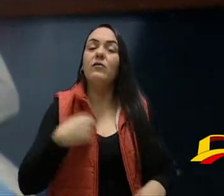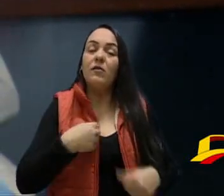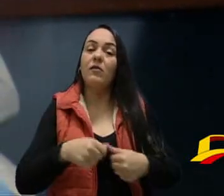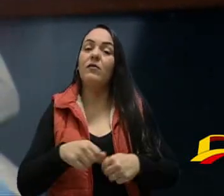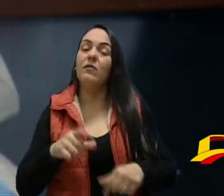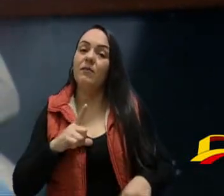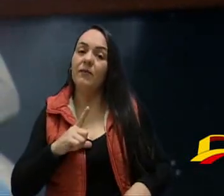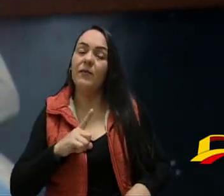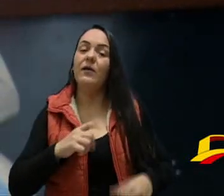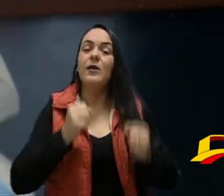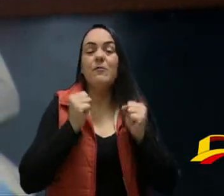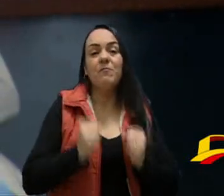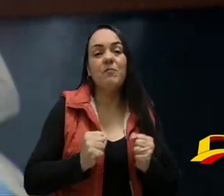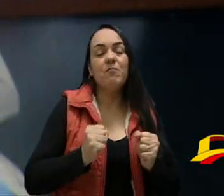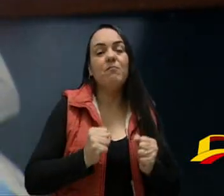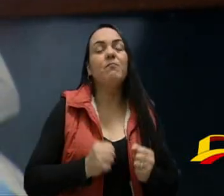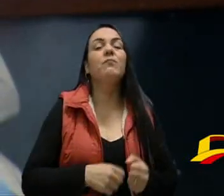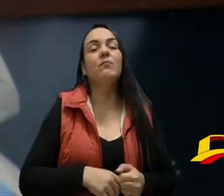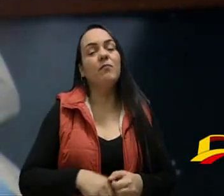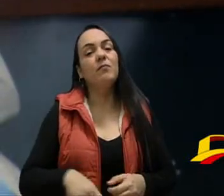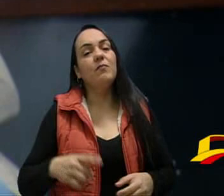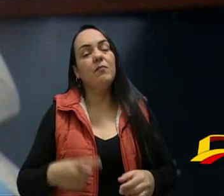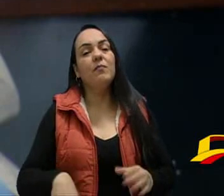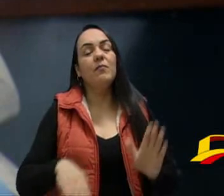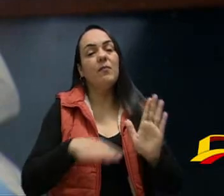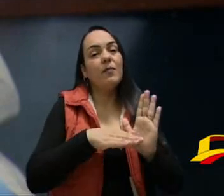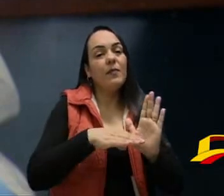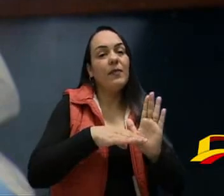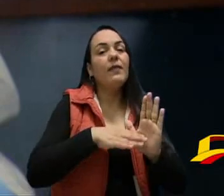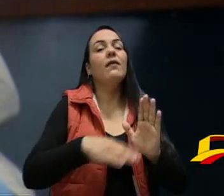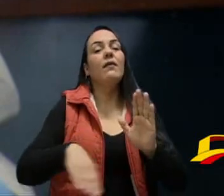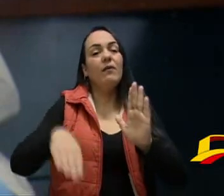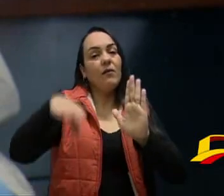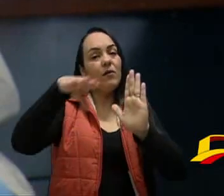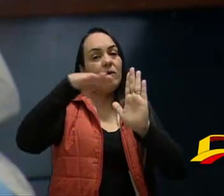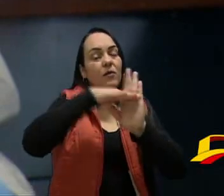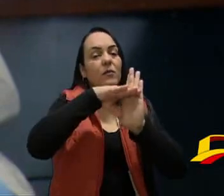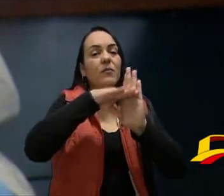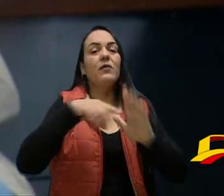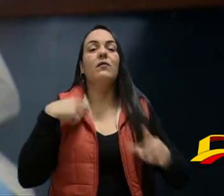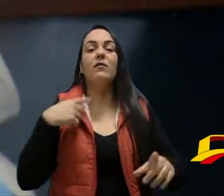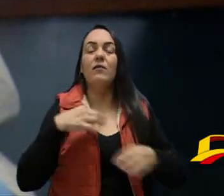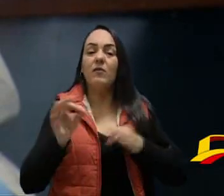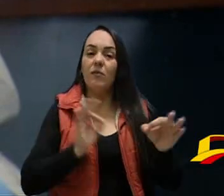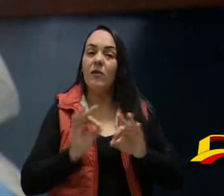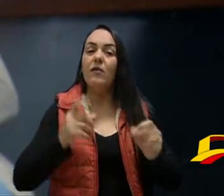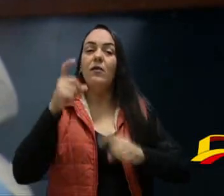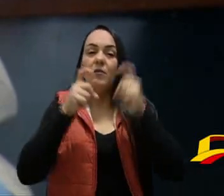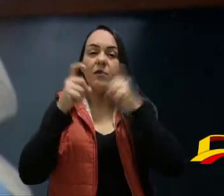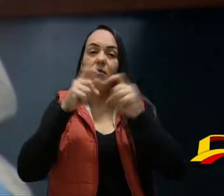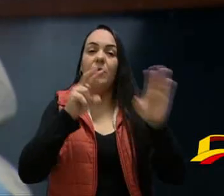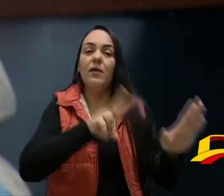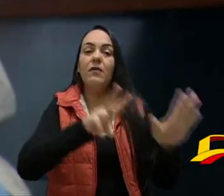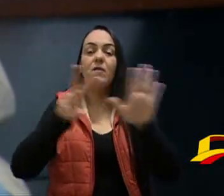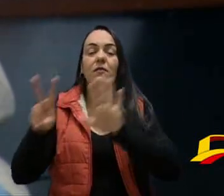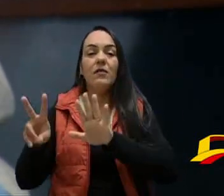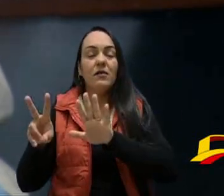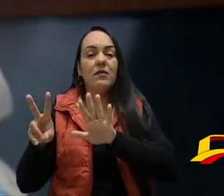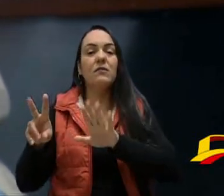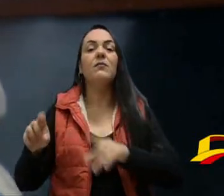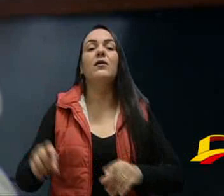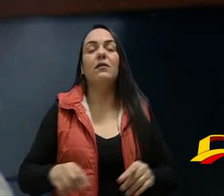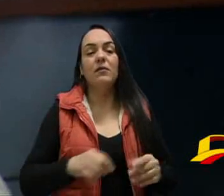estando e podendo tentar pleitear sua natureza a gente fazer essa manutenção pelo menos essa semana da zona